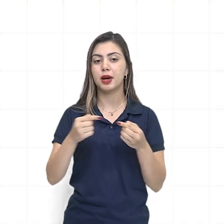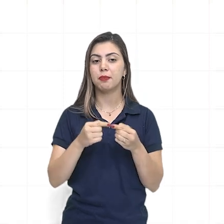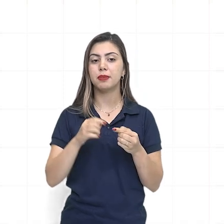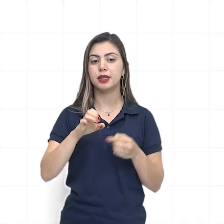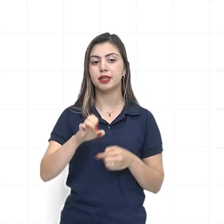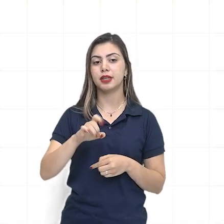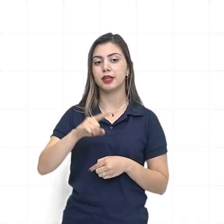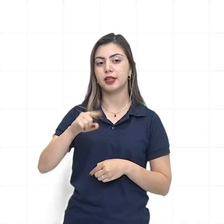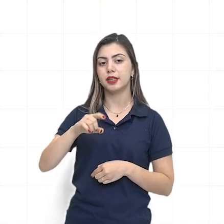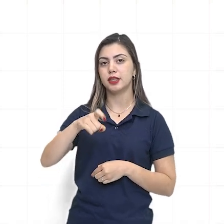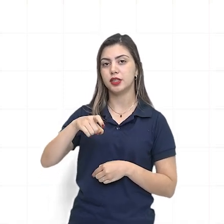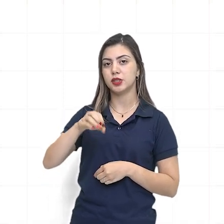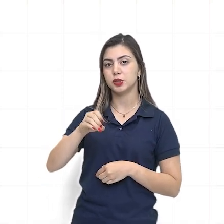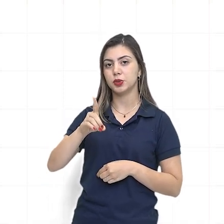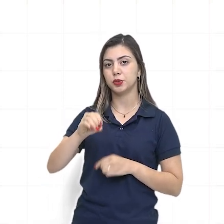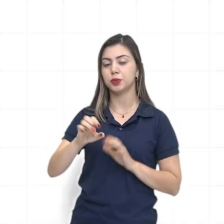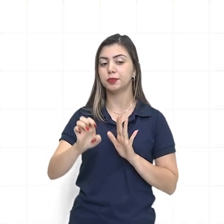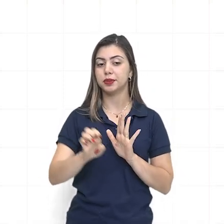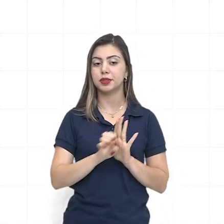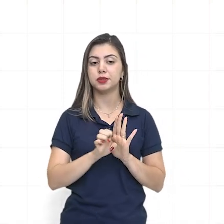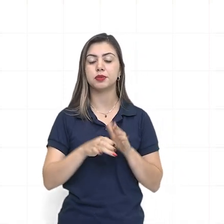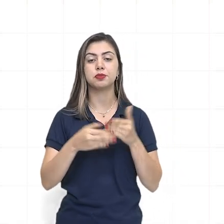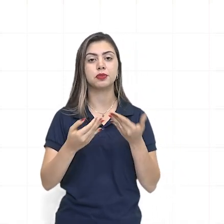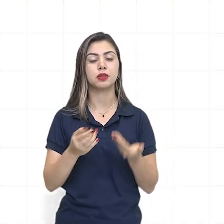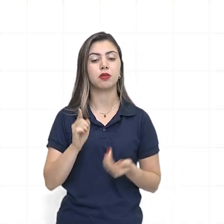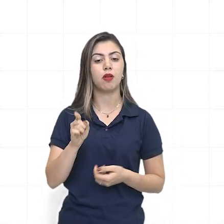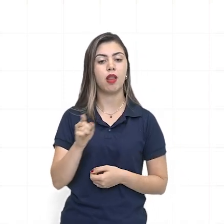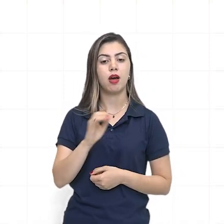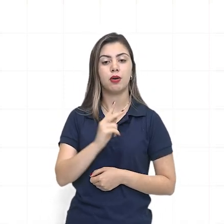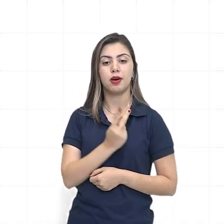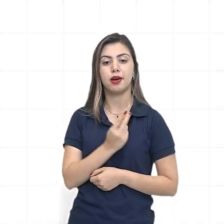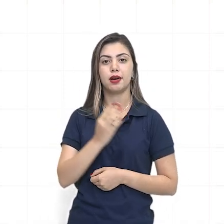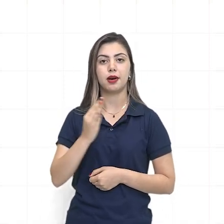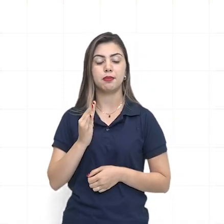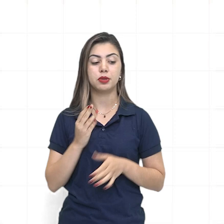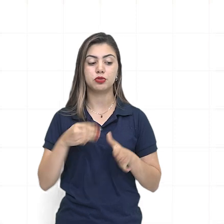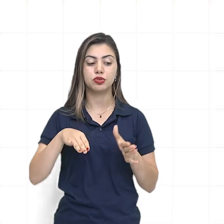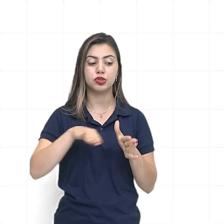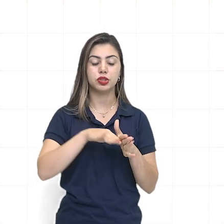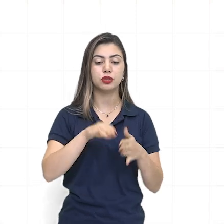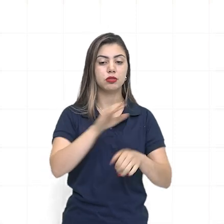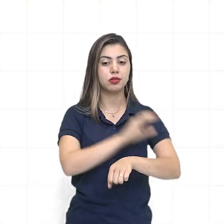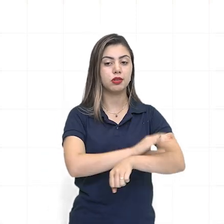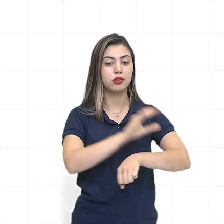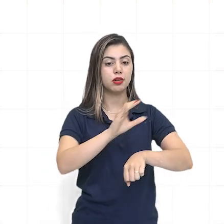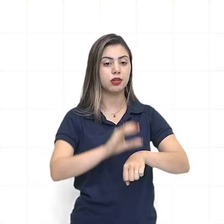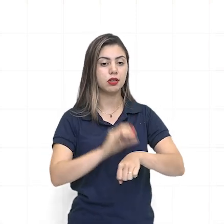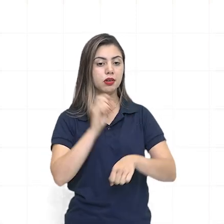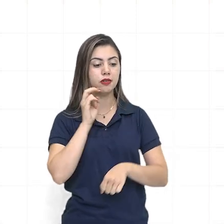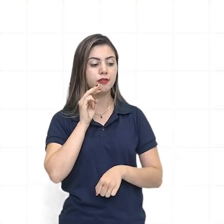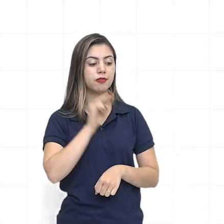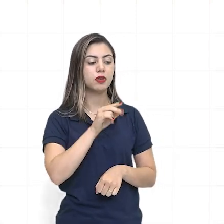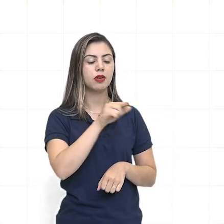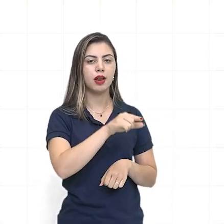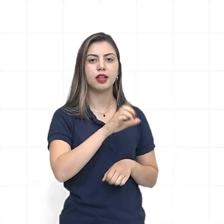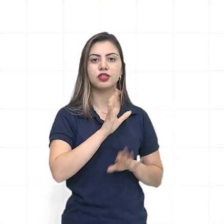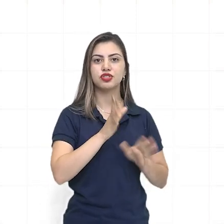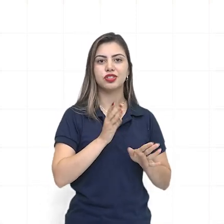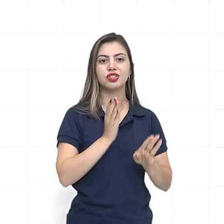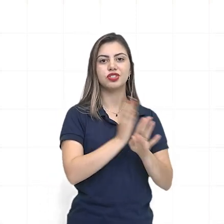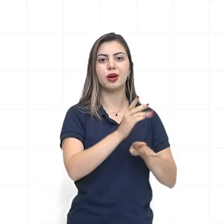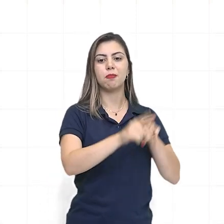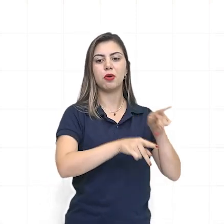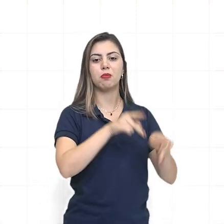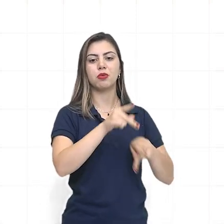como Êxodo. Quando os hebreus chegaram a Canaã, encontraram a terra povoada